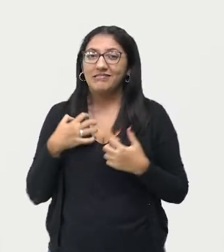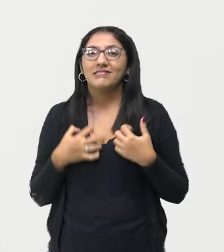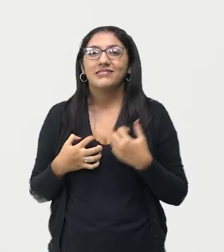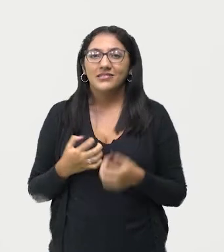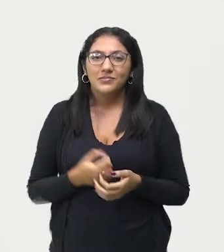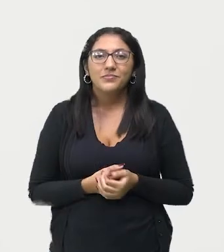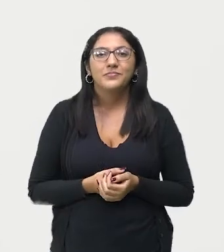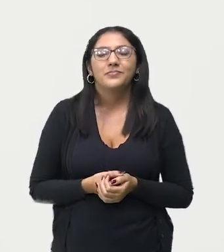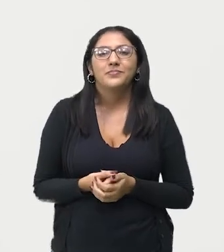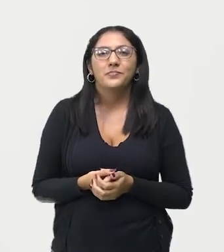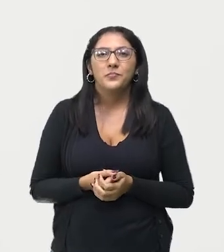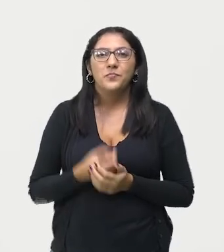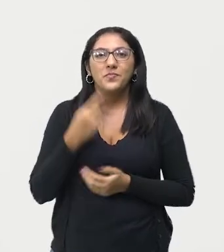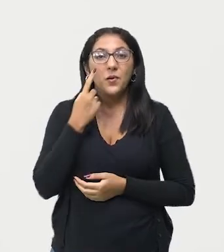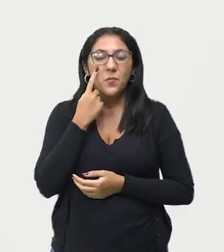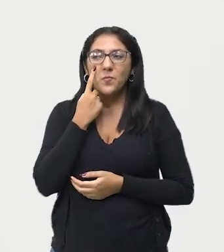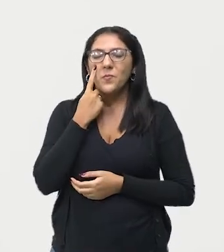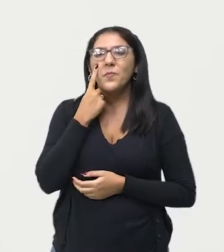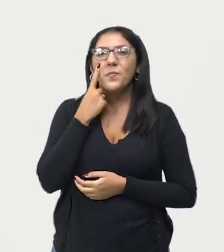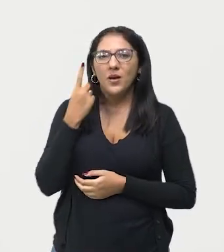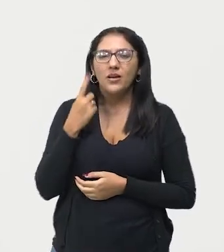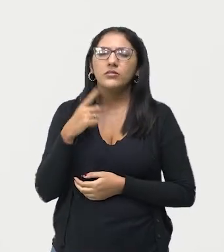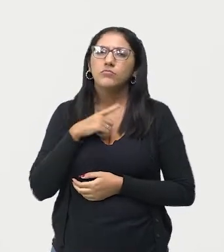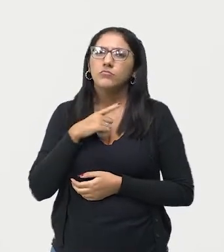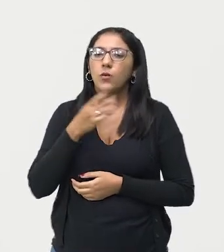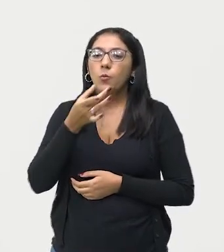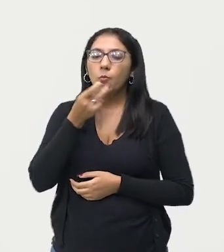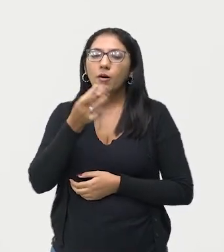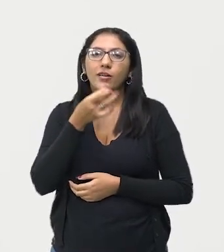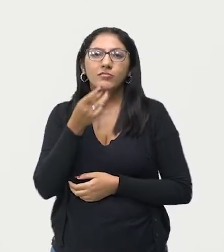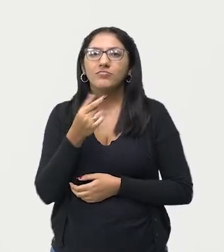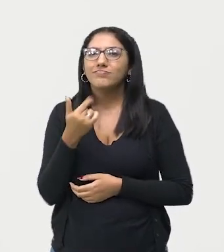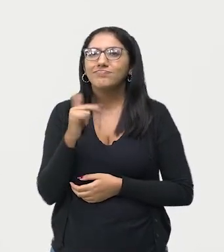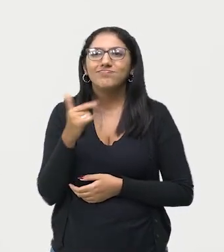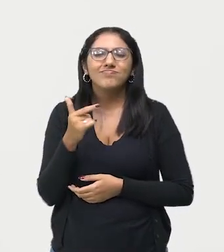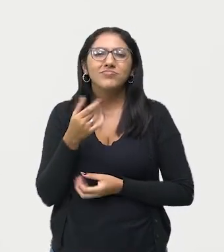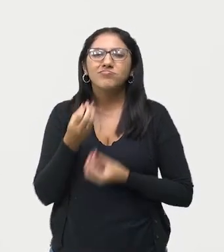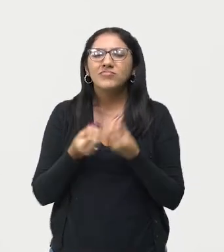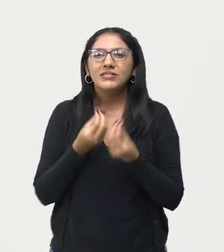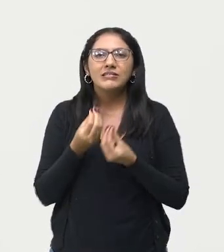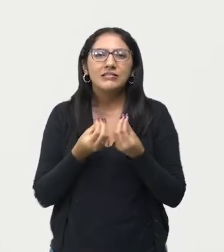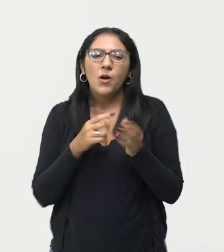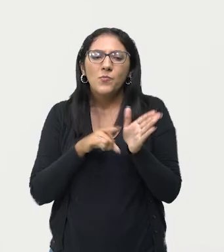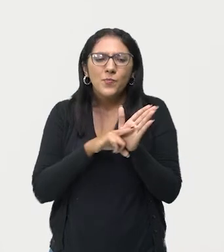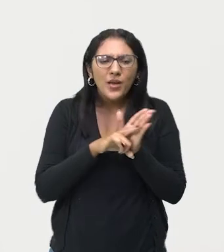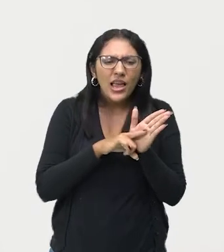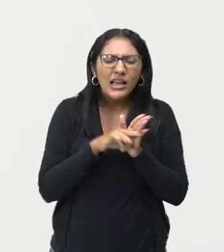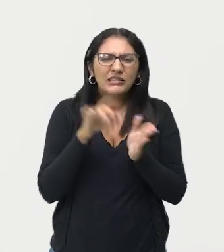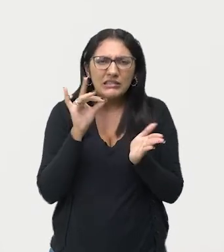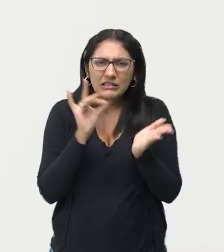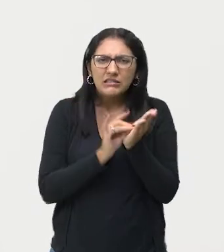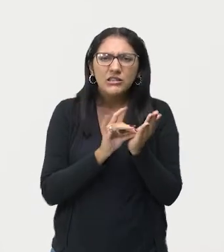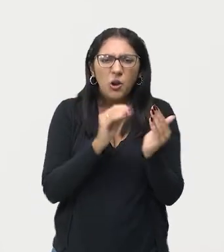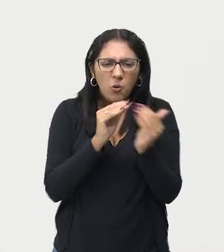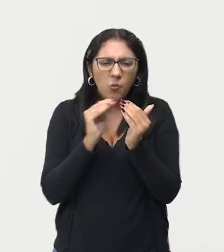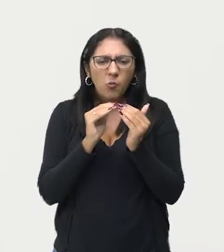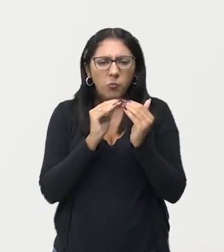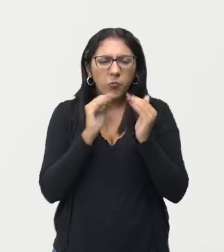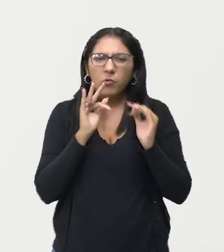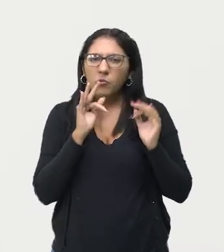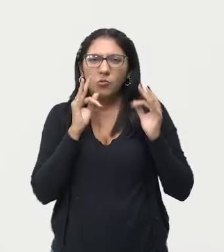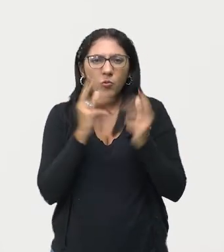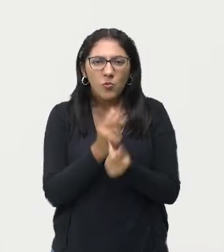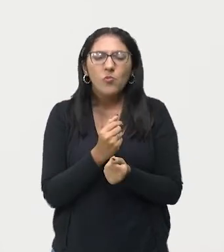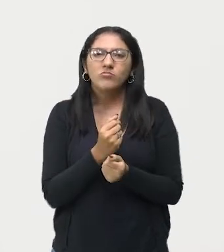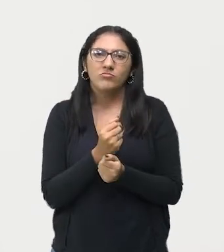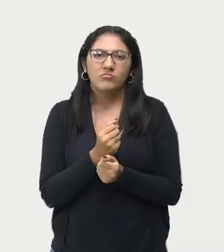notem que isso aí é algo que é opinioso porque a gente não tem como comprovar a efetiva ocorrência desse fato